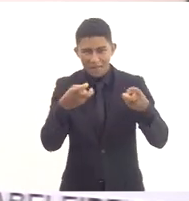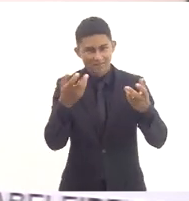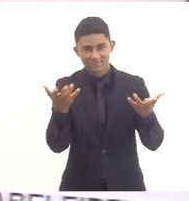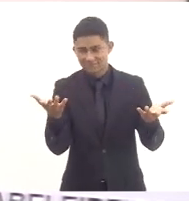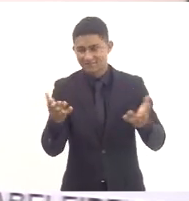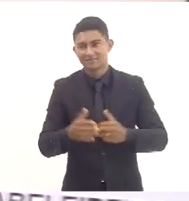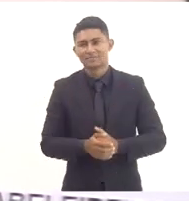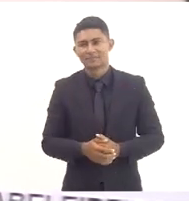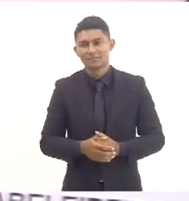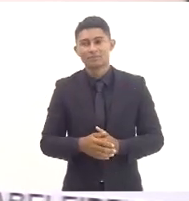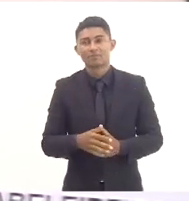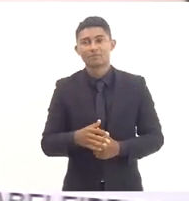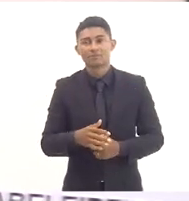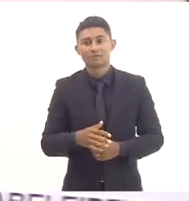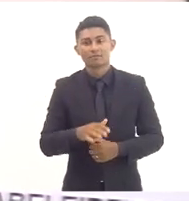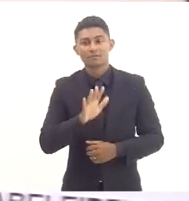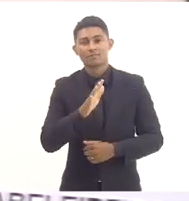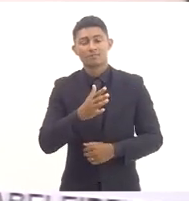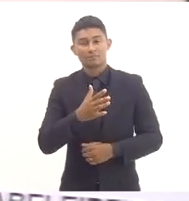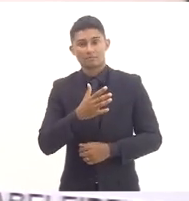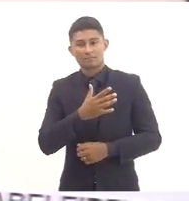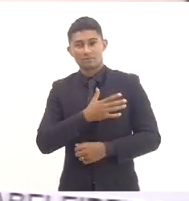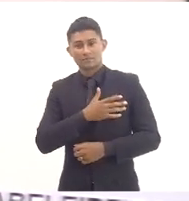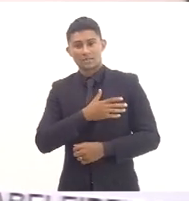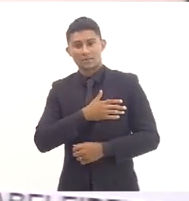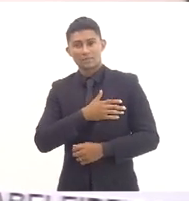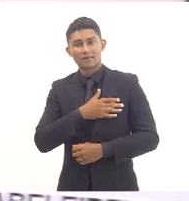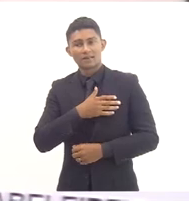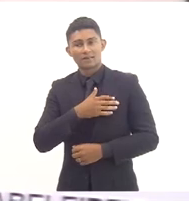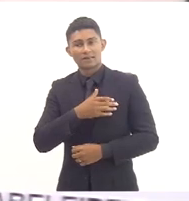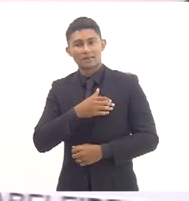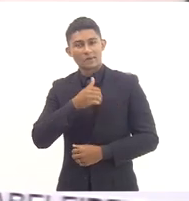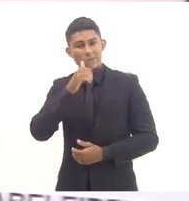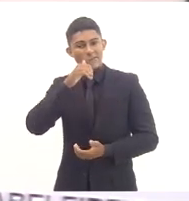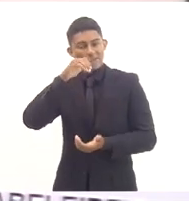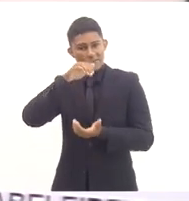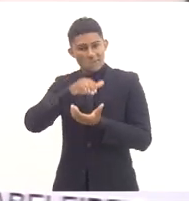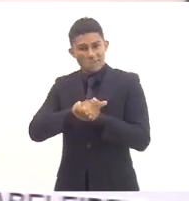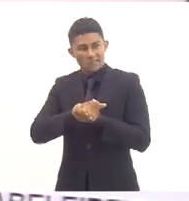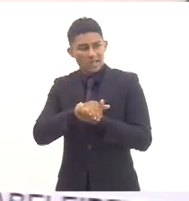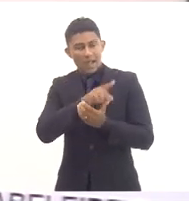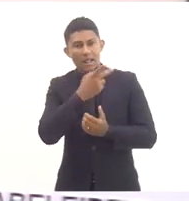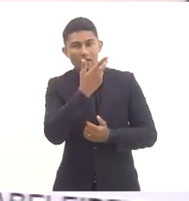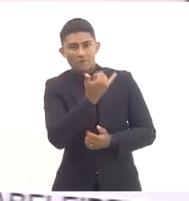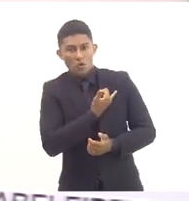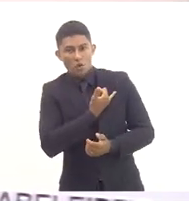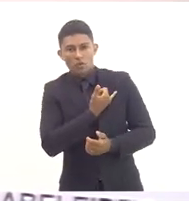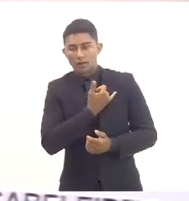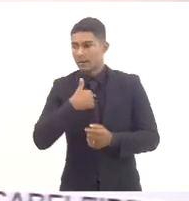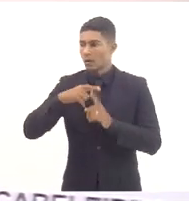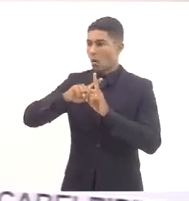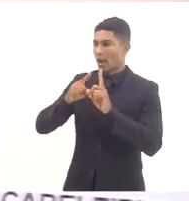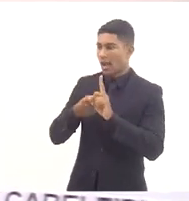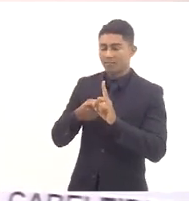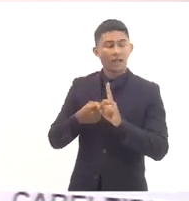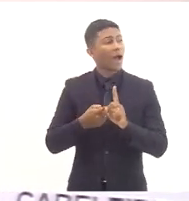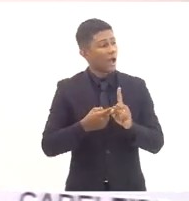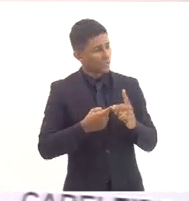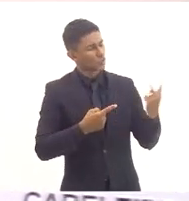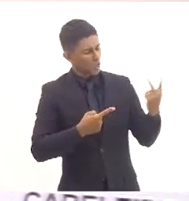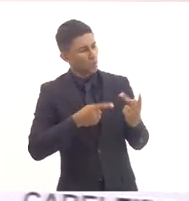agora quando a minha mulher disse muito grave eu disse tô não estamos me coloca nessa que eu quero participar o máximo